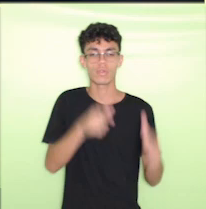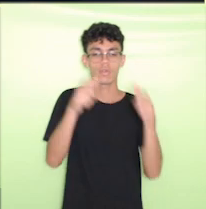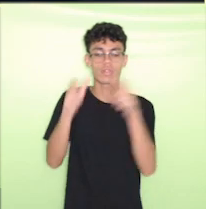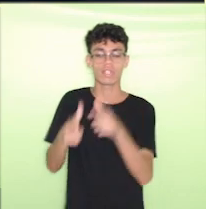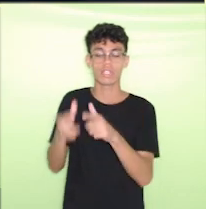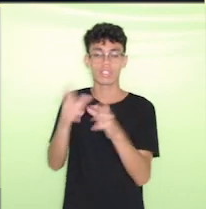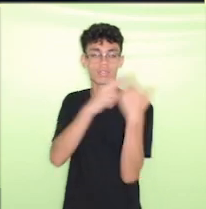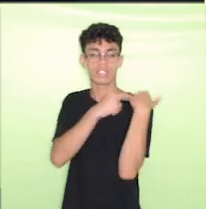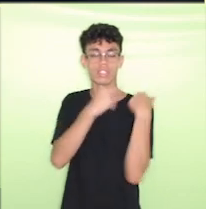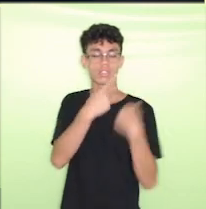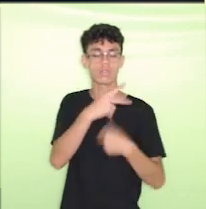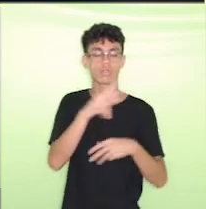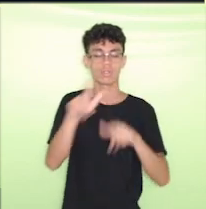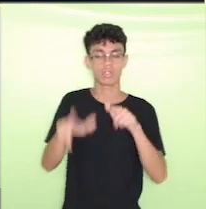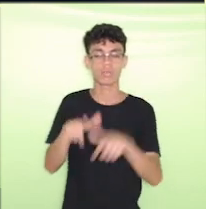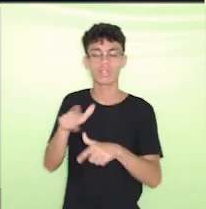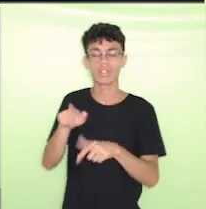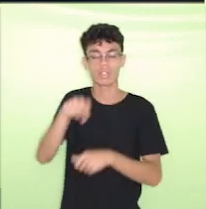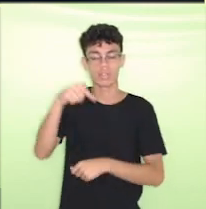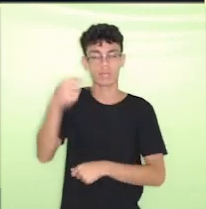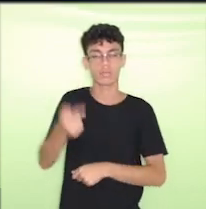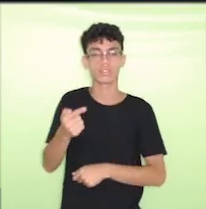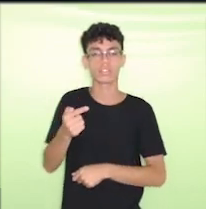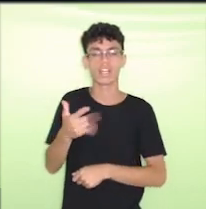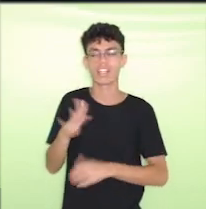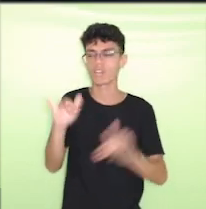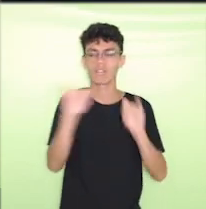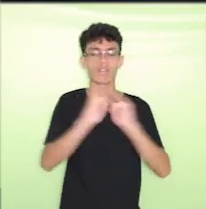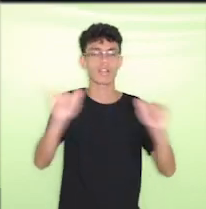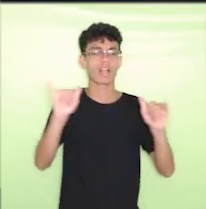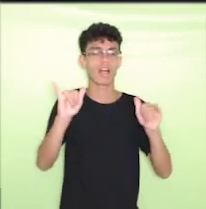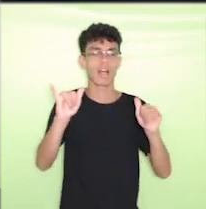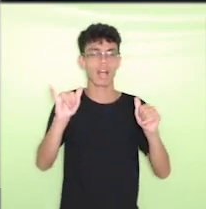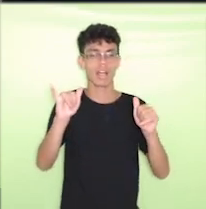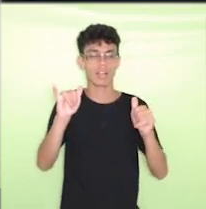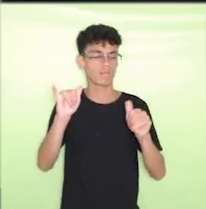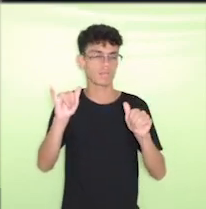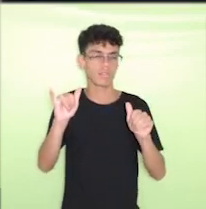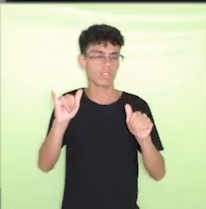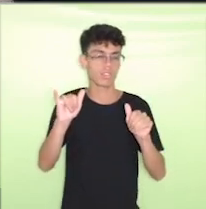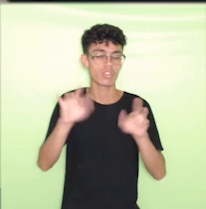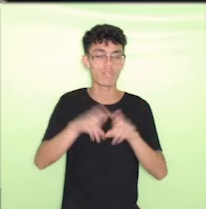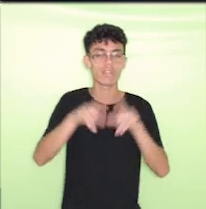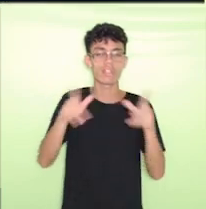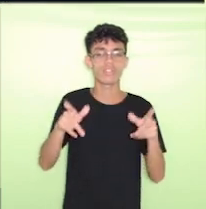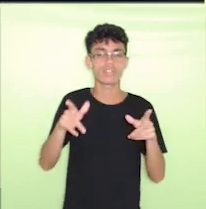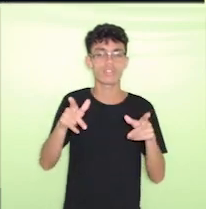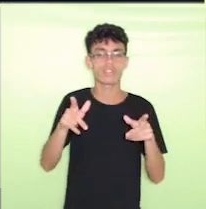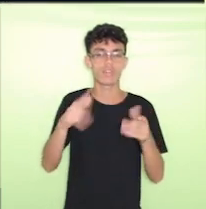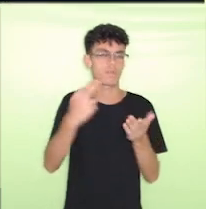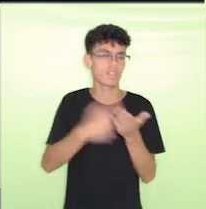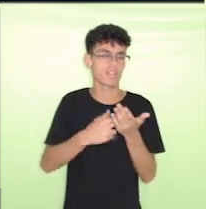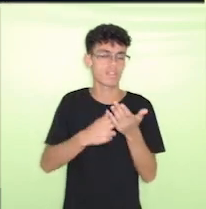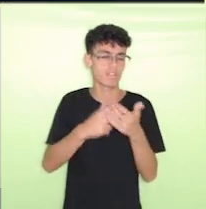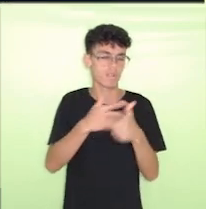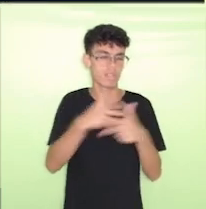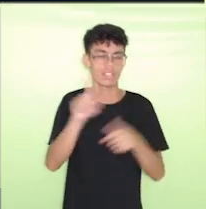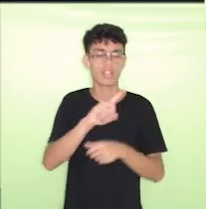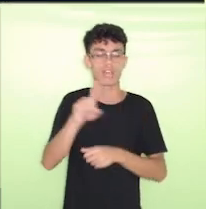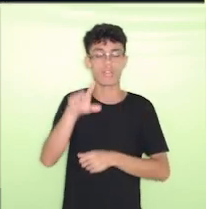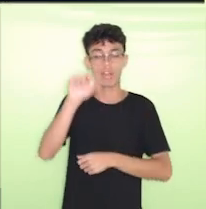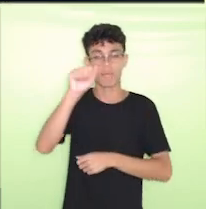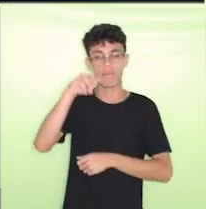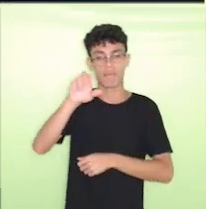posto. E depois? Eu não direi mais as mesmas coisas, nunca mais. América, você é